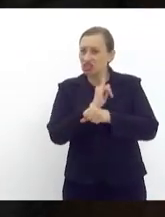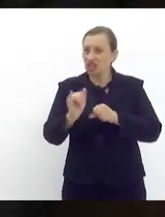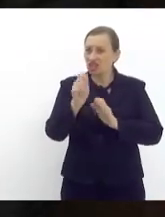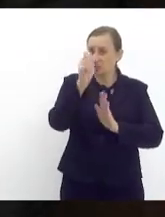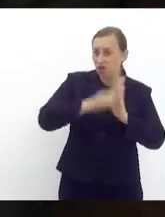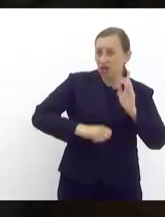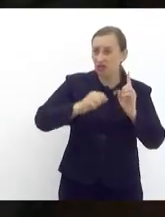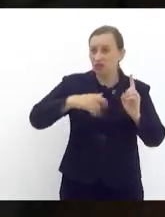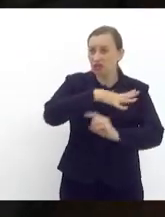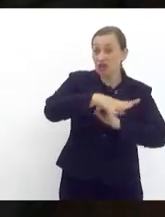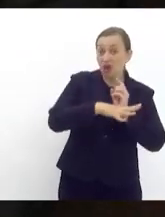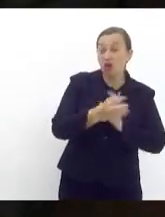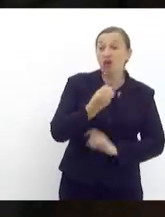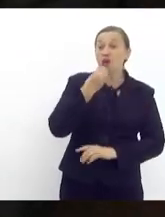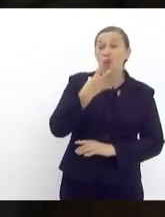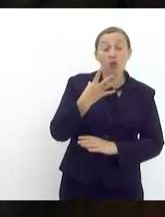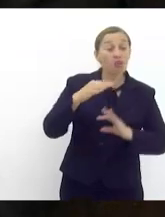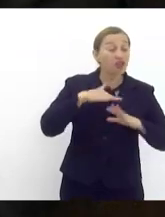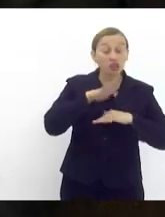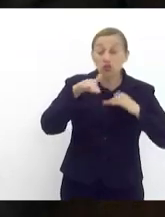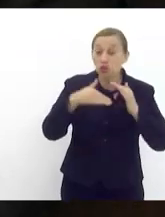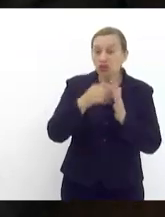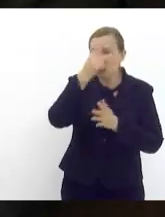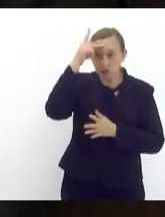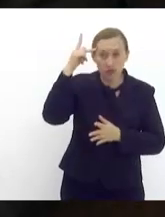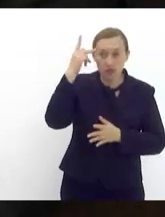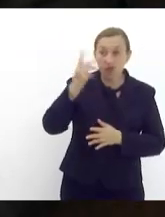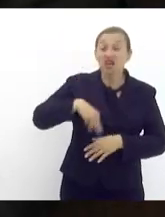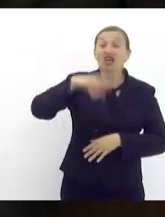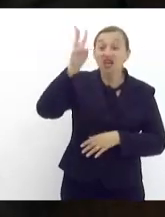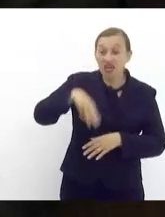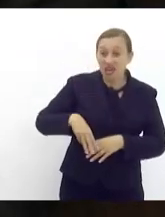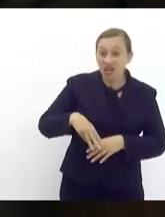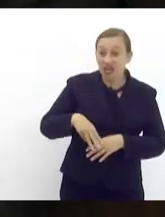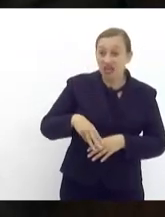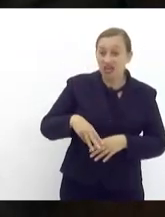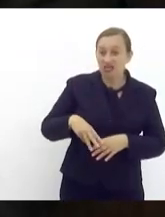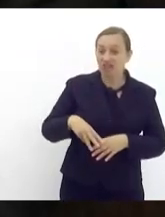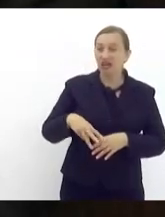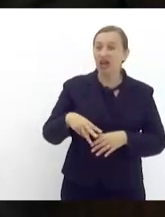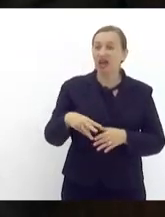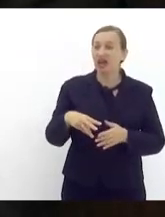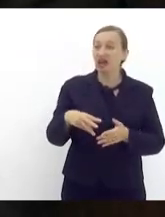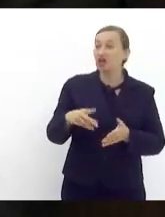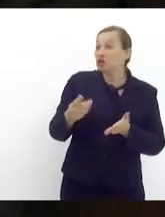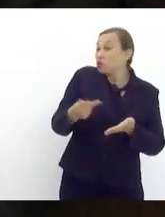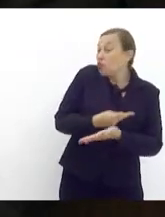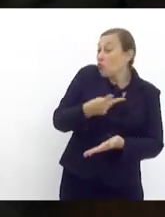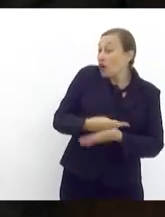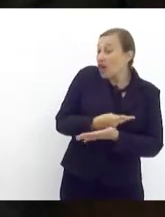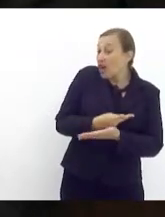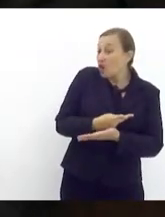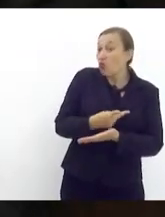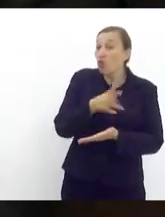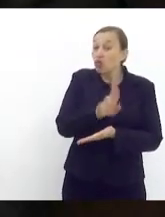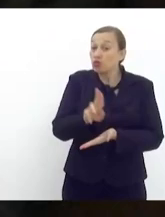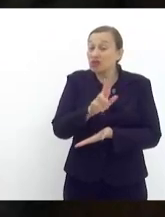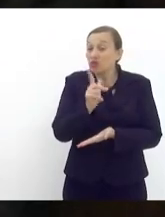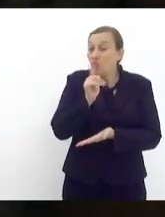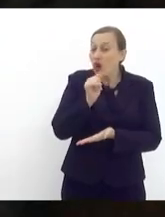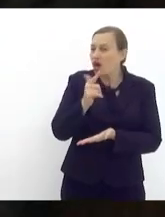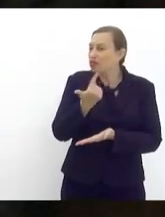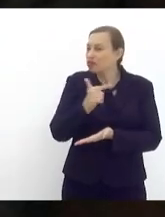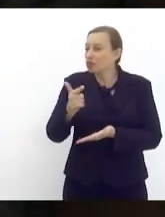vai ser bom para todo mundo. Vai ser bom para quem está saindo da ilegalidade, vai ser bom para quem está prestando serviço, vai